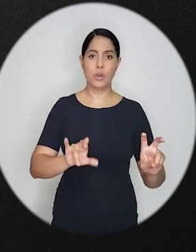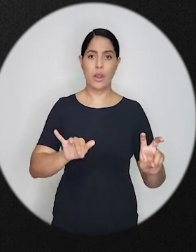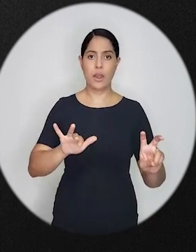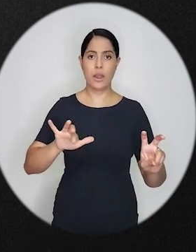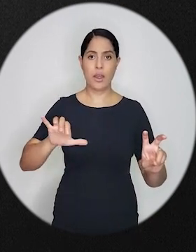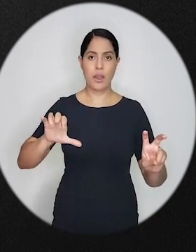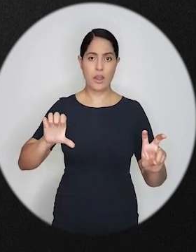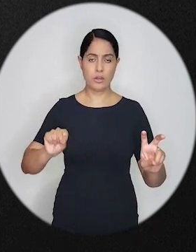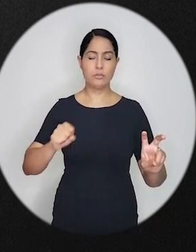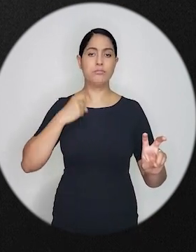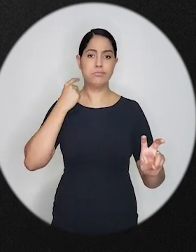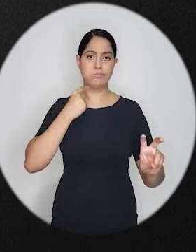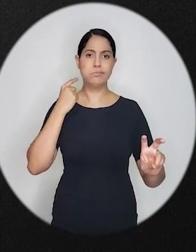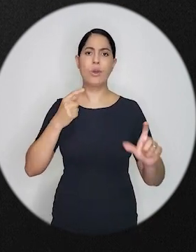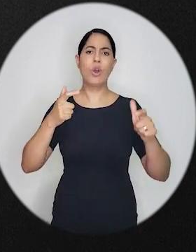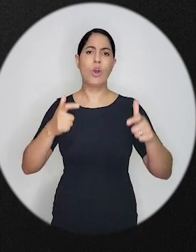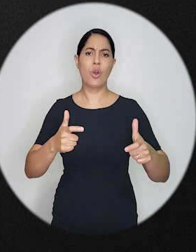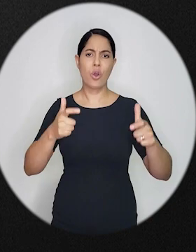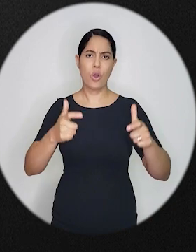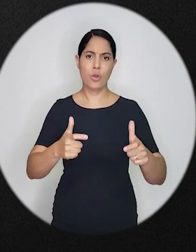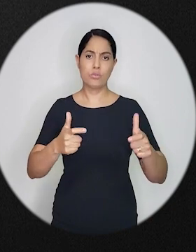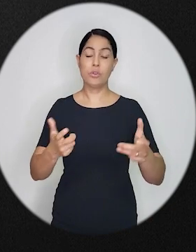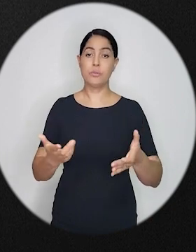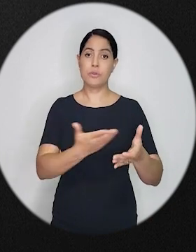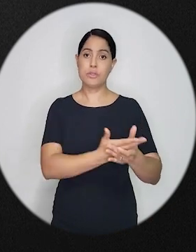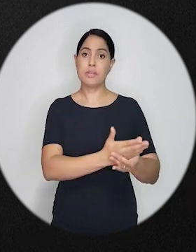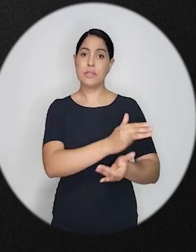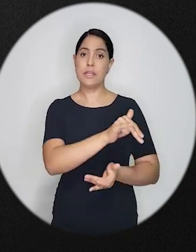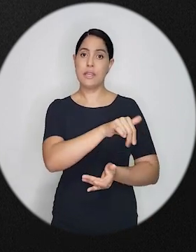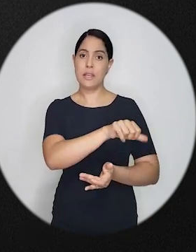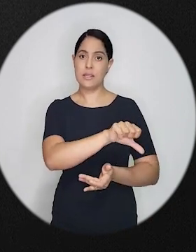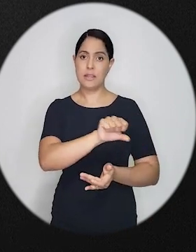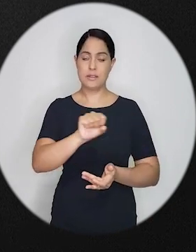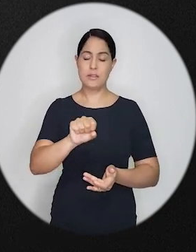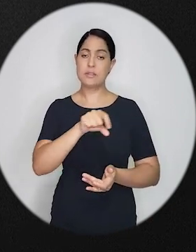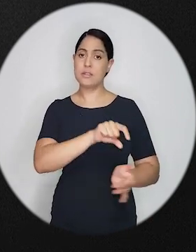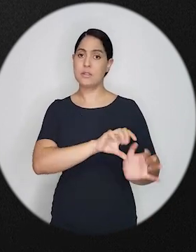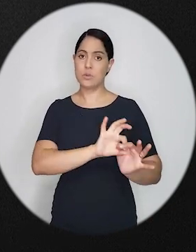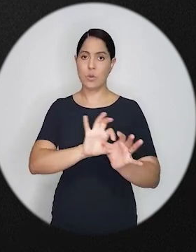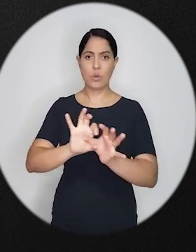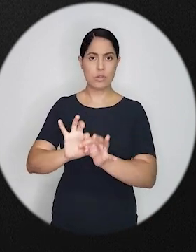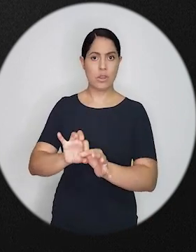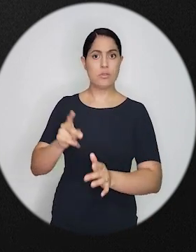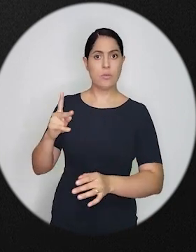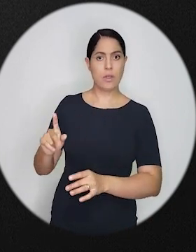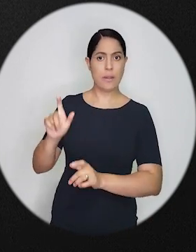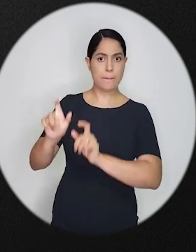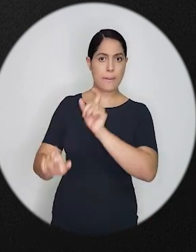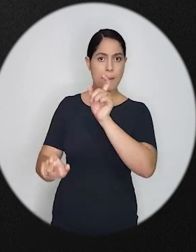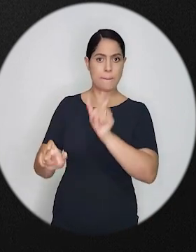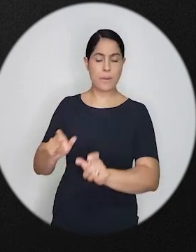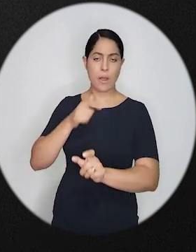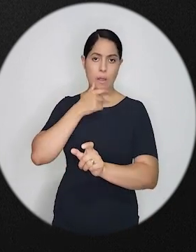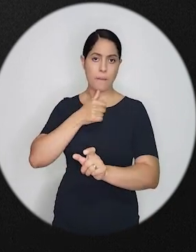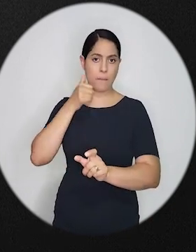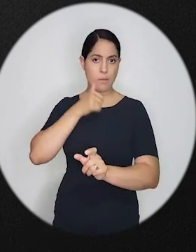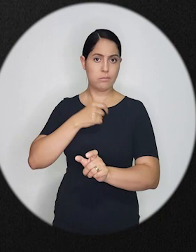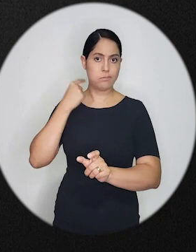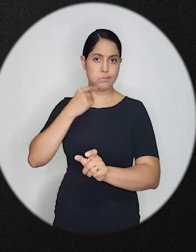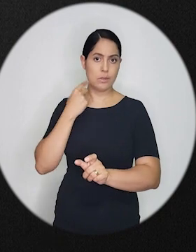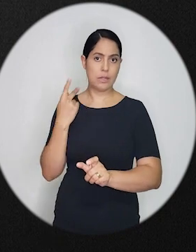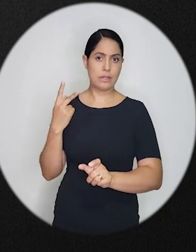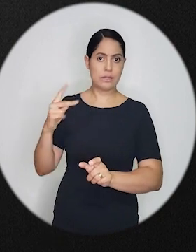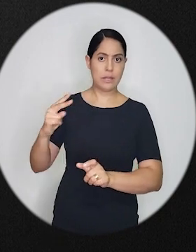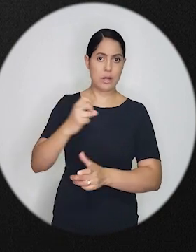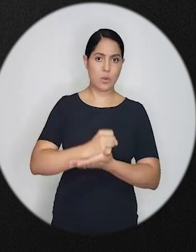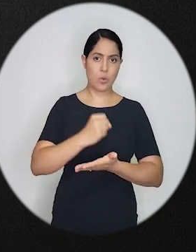via administrativa nos processos que tramitam no INSS. Com ele, vai ser possível que o advogado e a advogada juntem